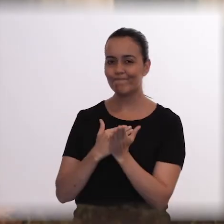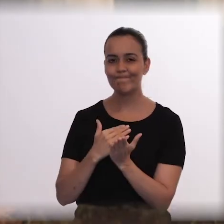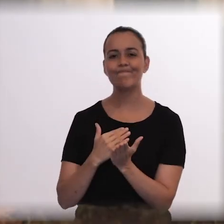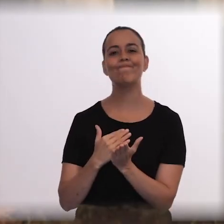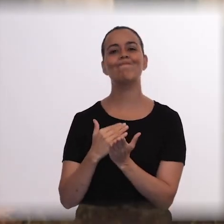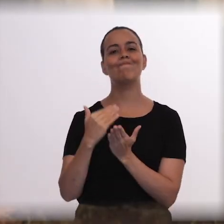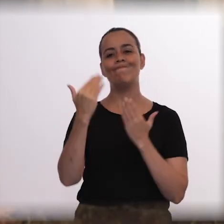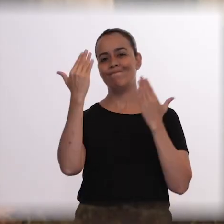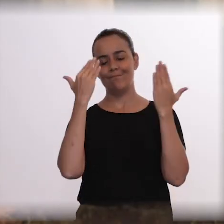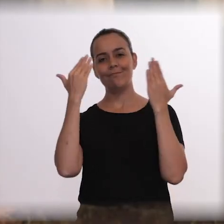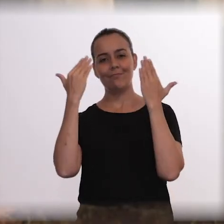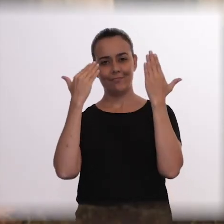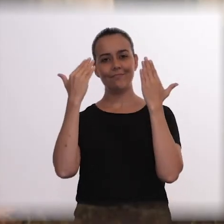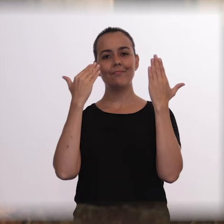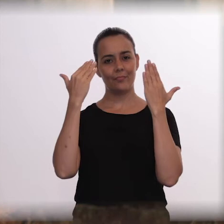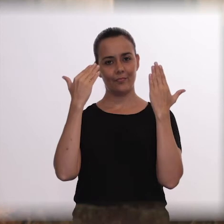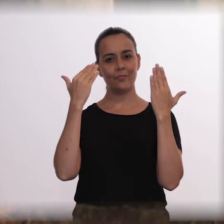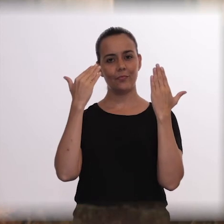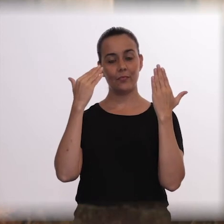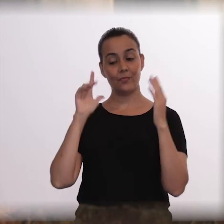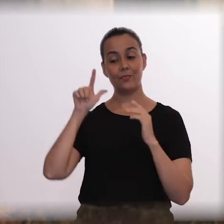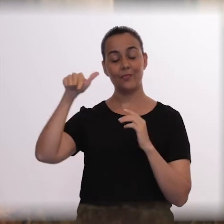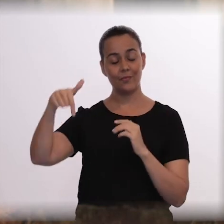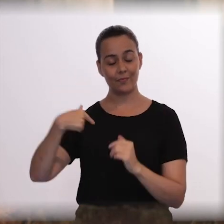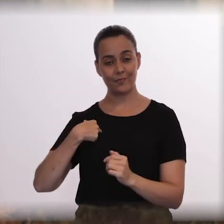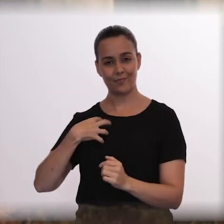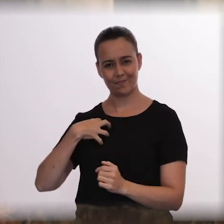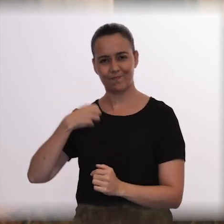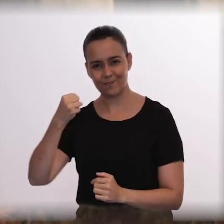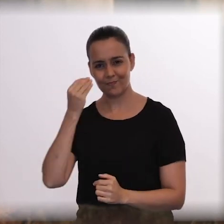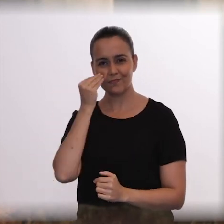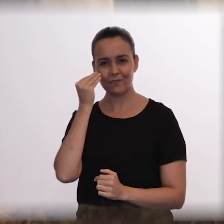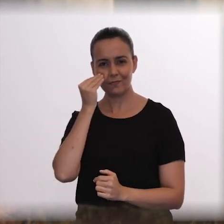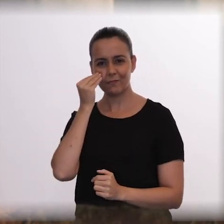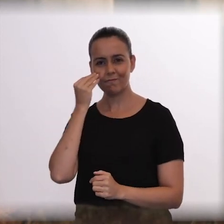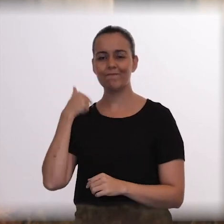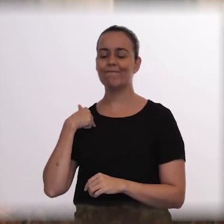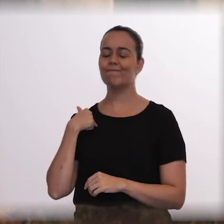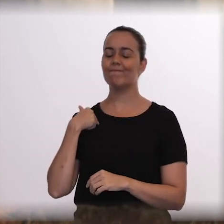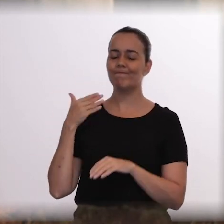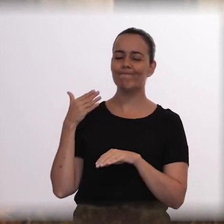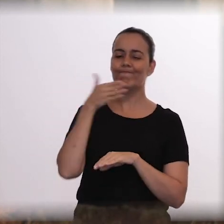Depois disso eu comecei a fazer terapia vigorosamente